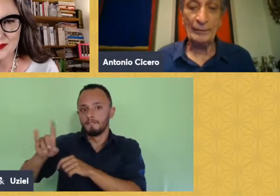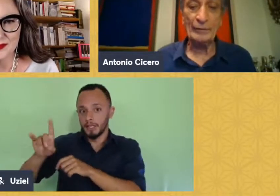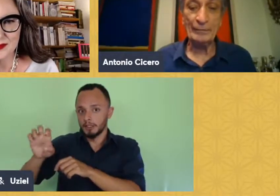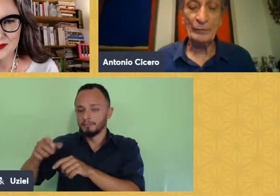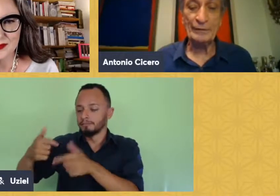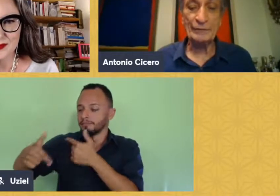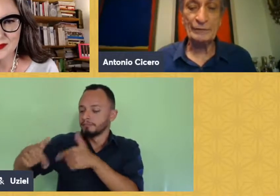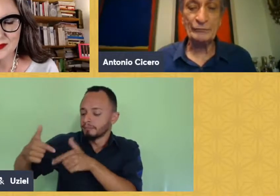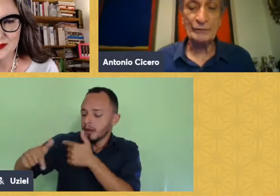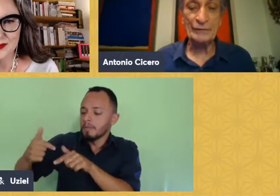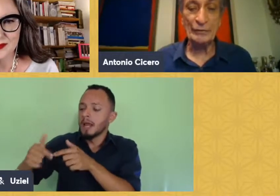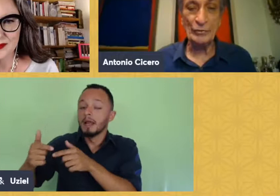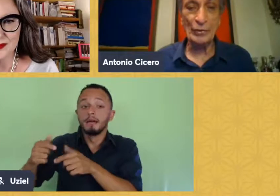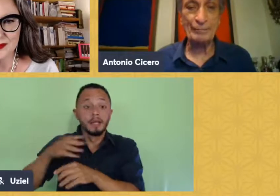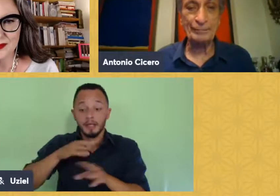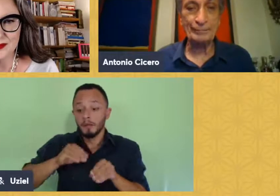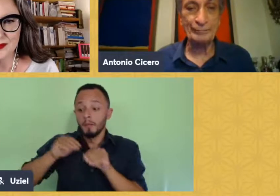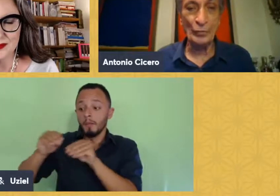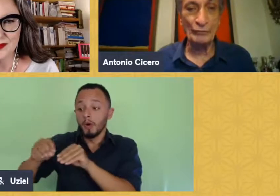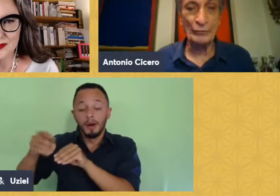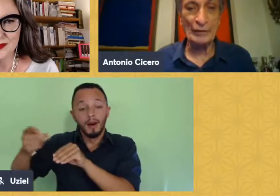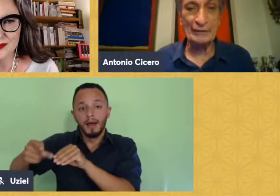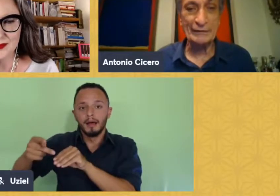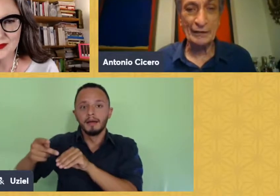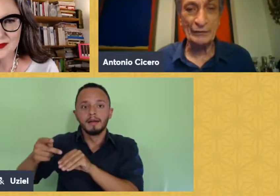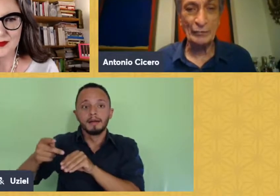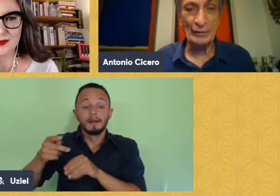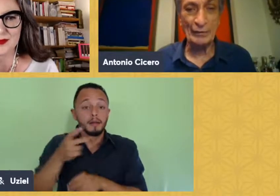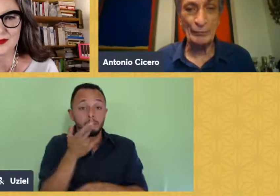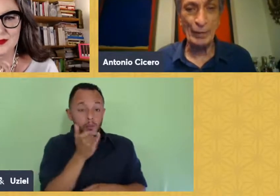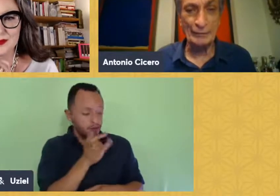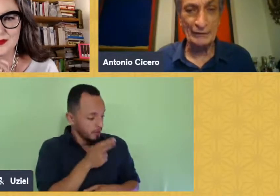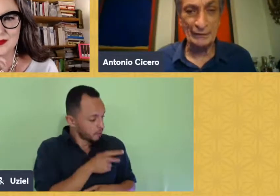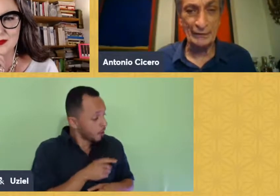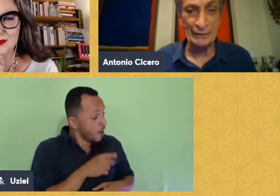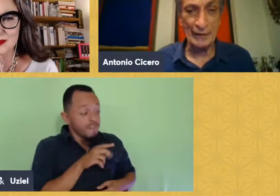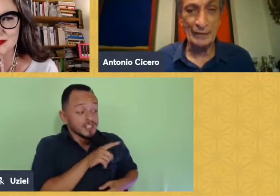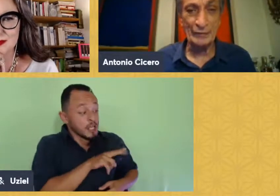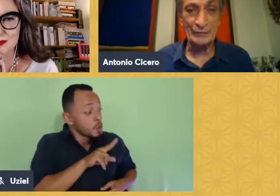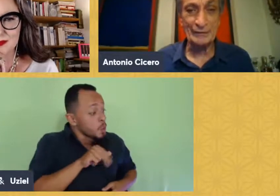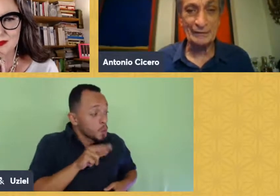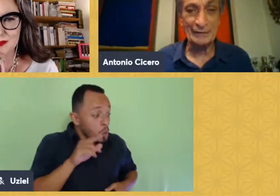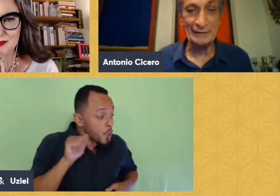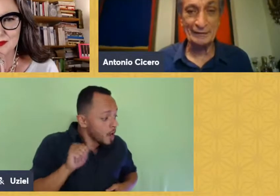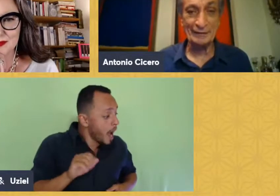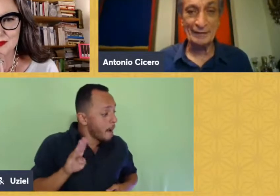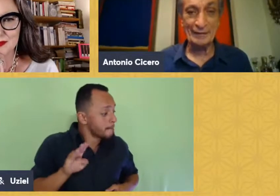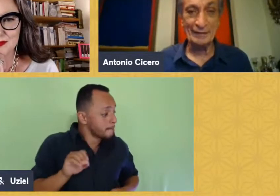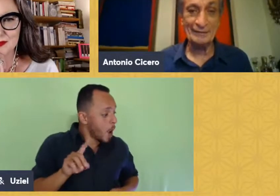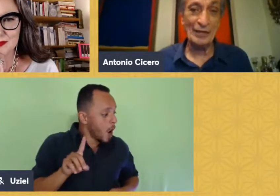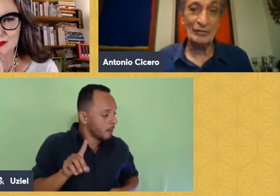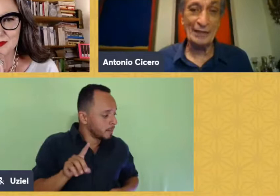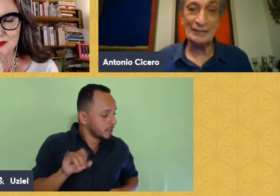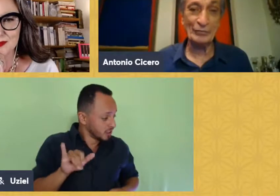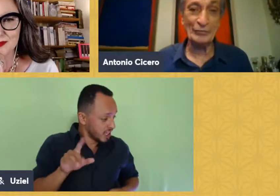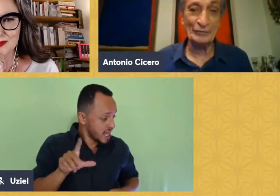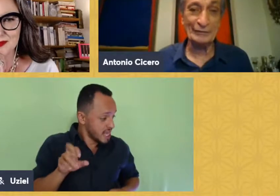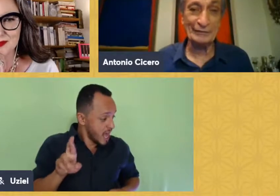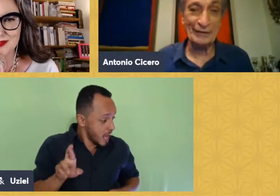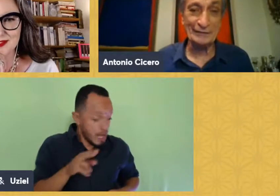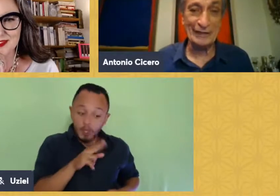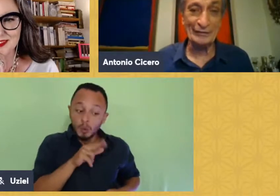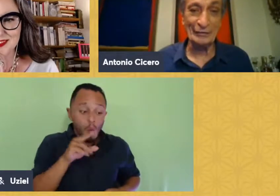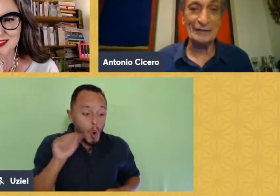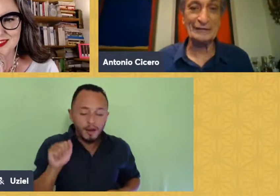E meu irmão me disse, você nunca ouviu direito o Bob Dylan? Aí eu disse, não, nem estou